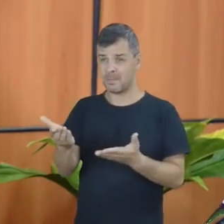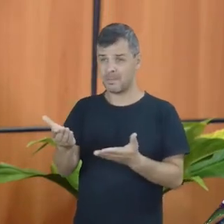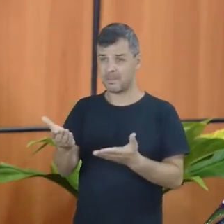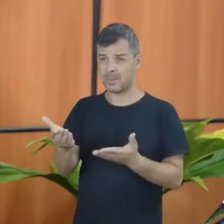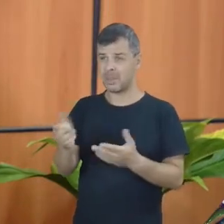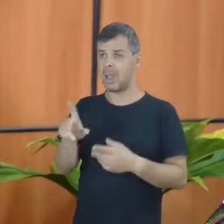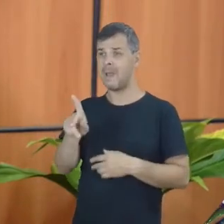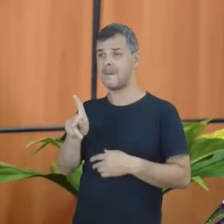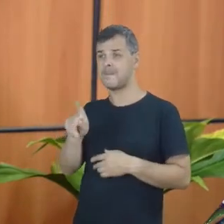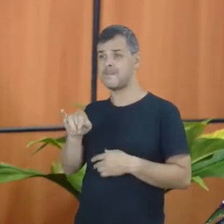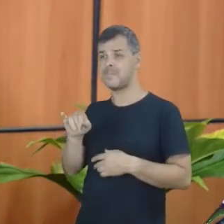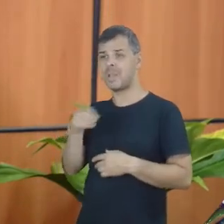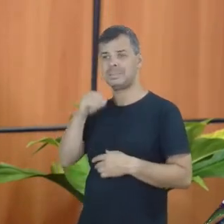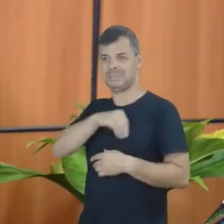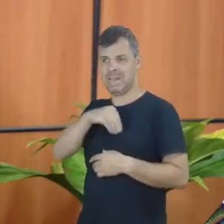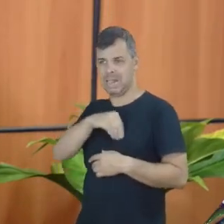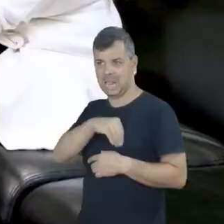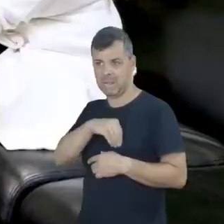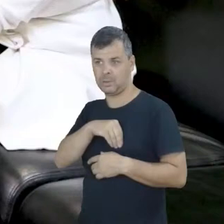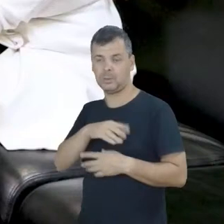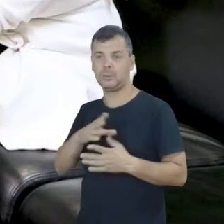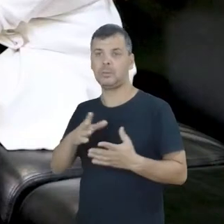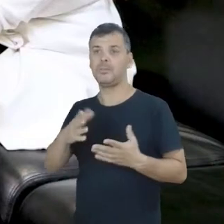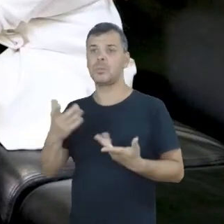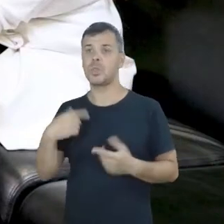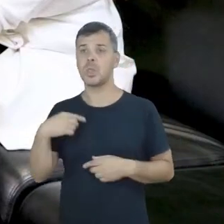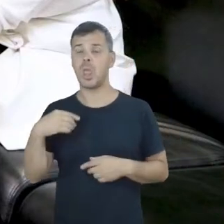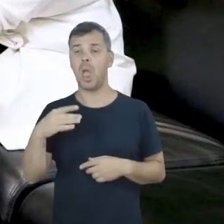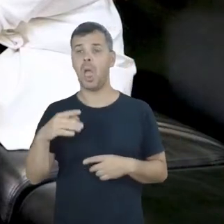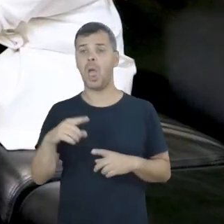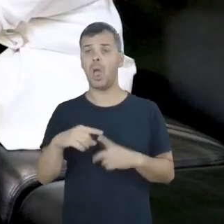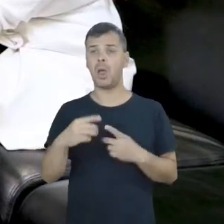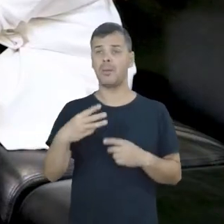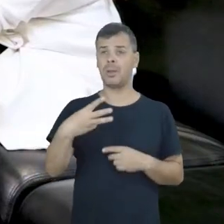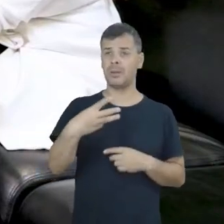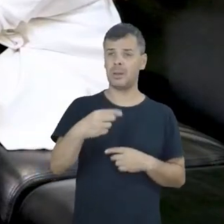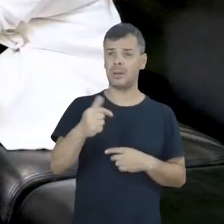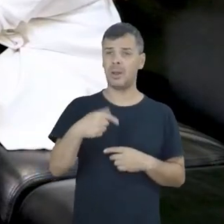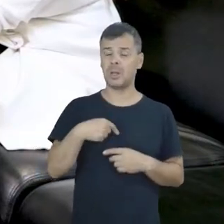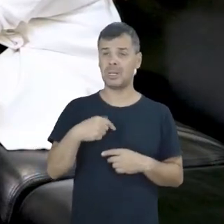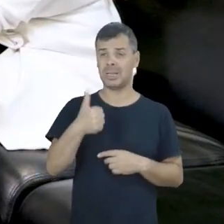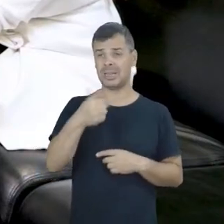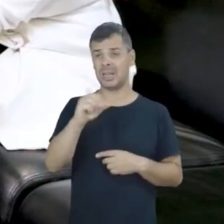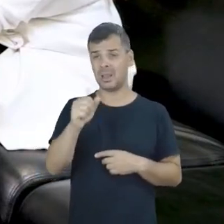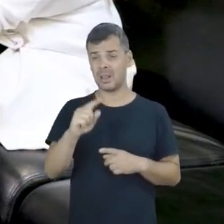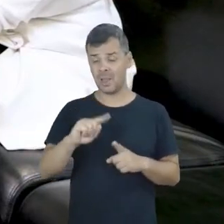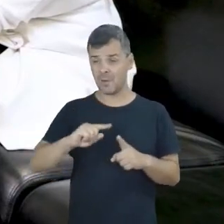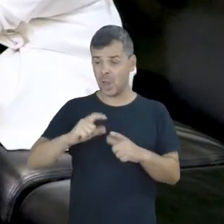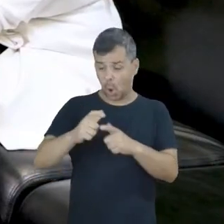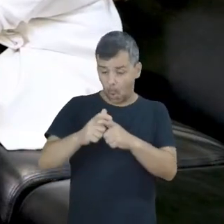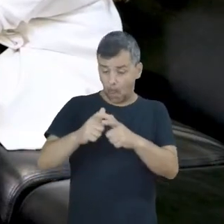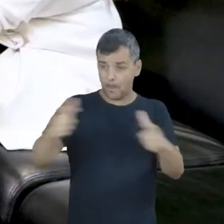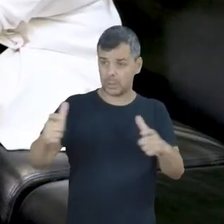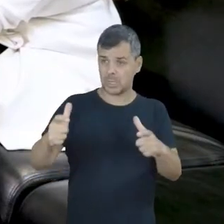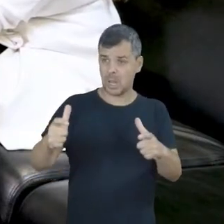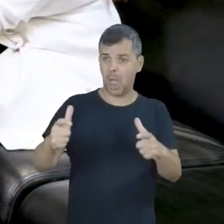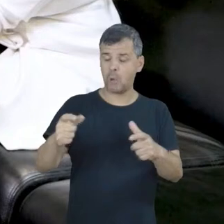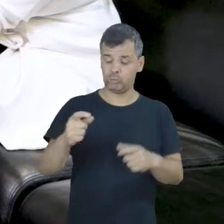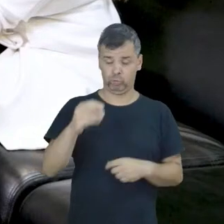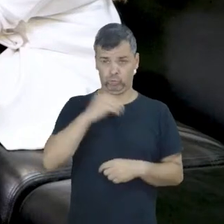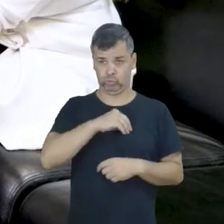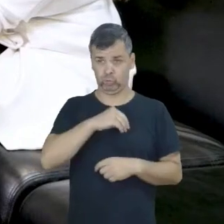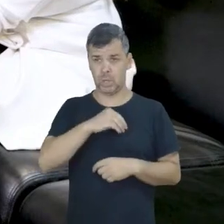sem piso de remuneração, sem remuneração mínima, com a remuneração mínima de R$ 32,10 a hora, ele vai aumentar essa retirada.